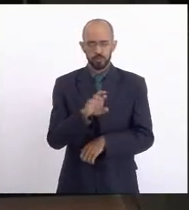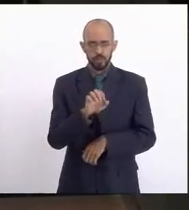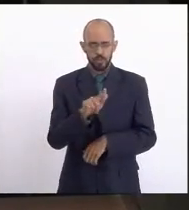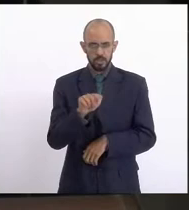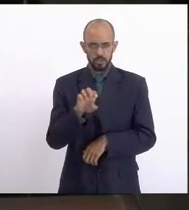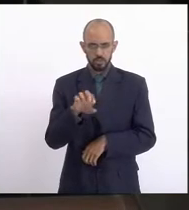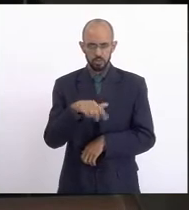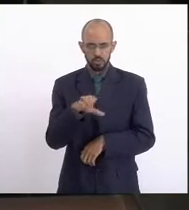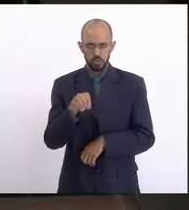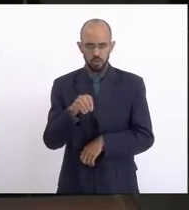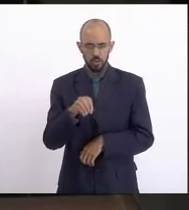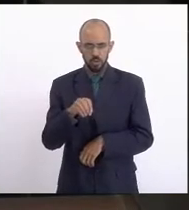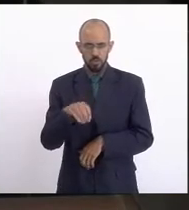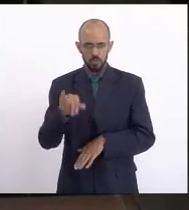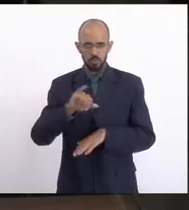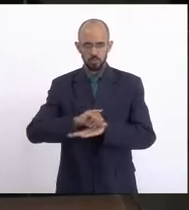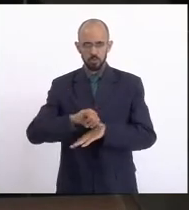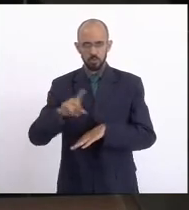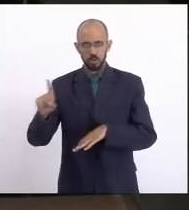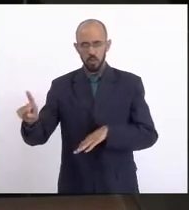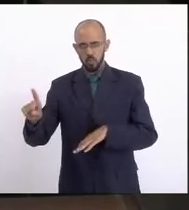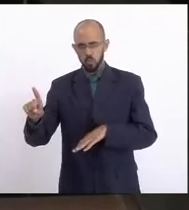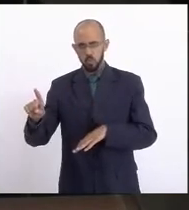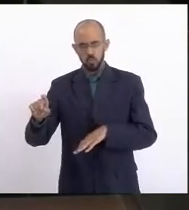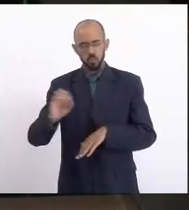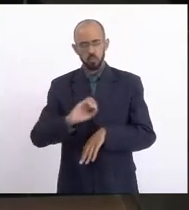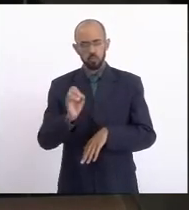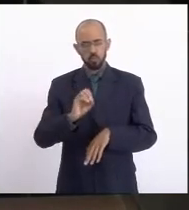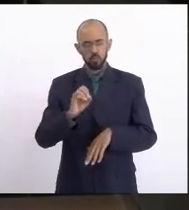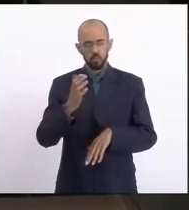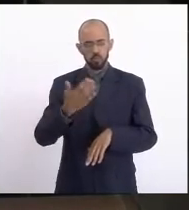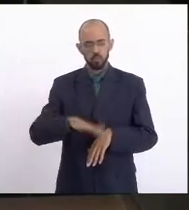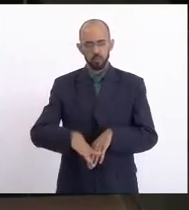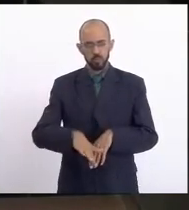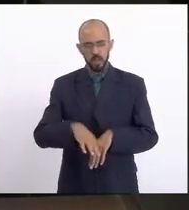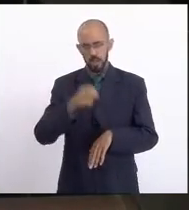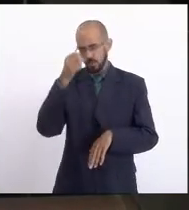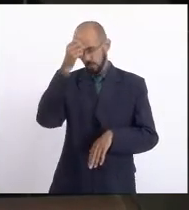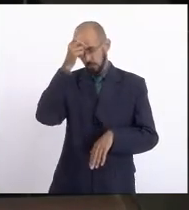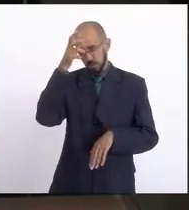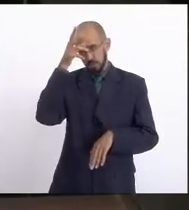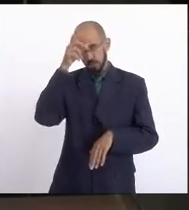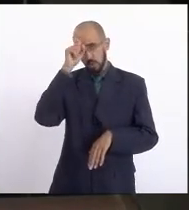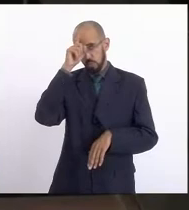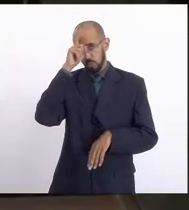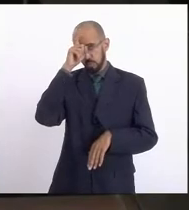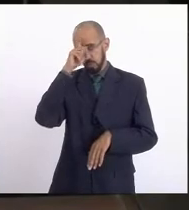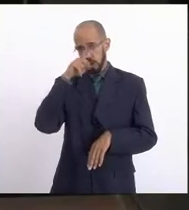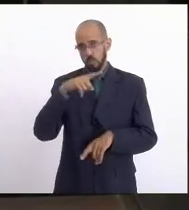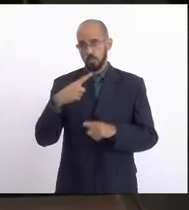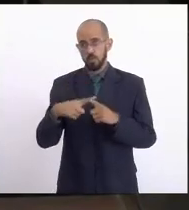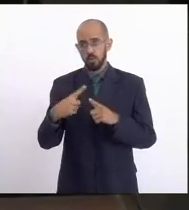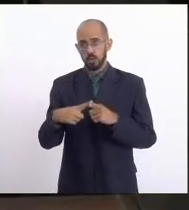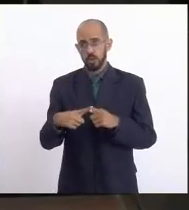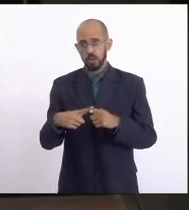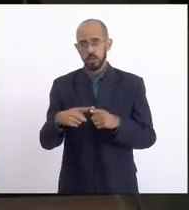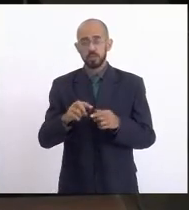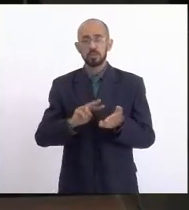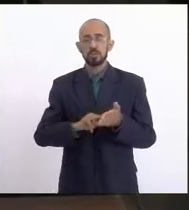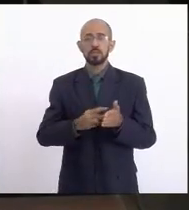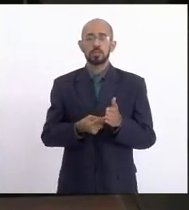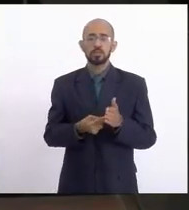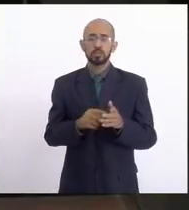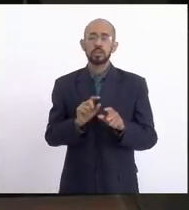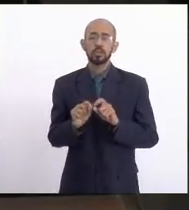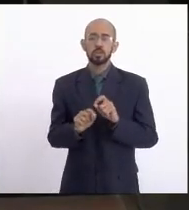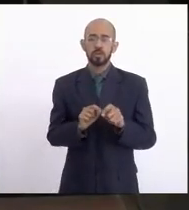encontra Caxias, na área da saúde, ninguém ali quer a municipalização. Sabe por quê, Baltzeasa? Porque municipalização de hospitais pode acontecer,